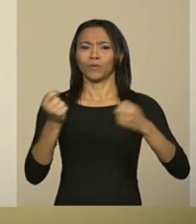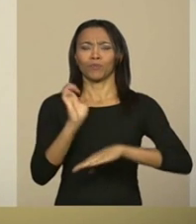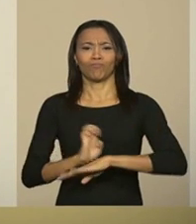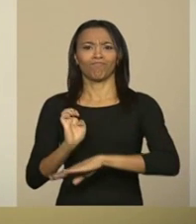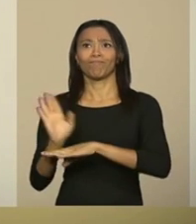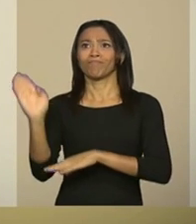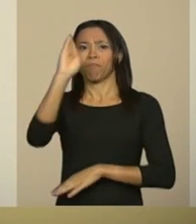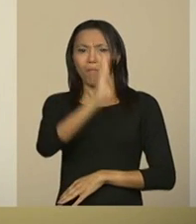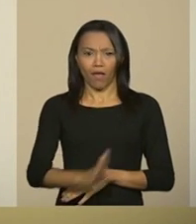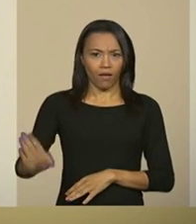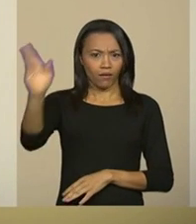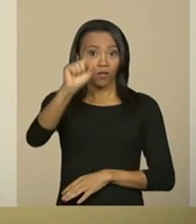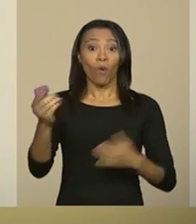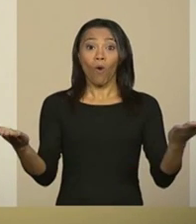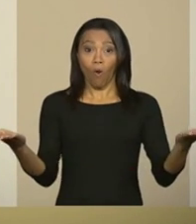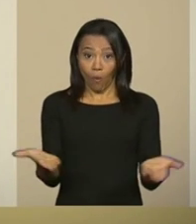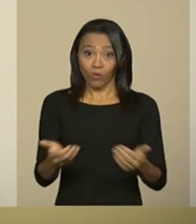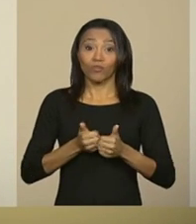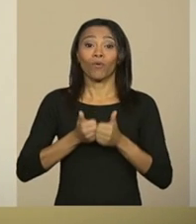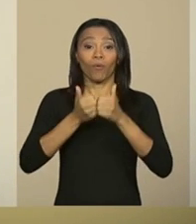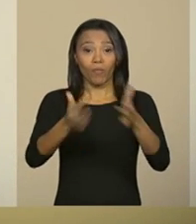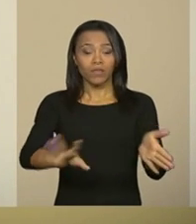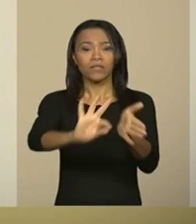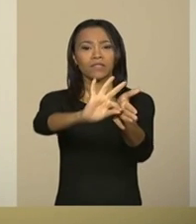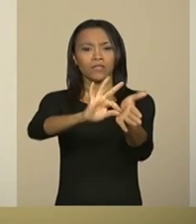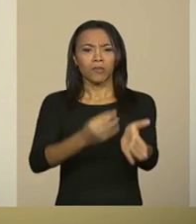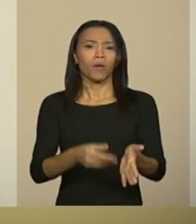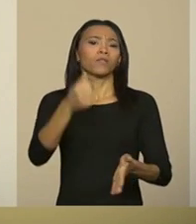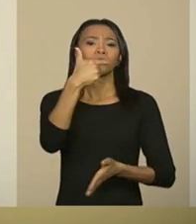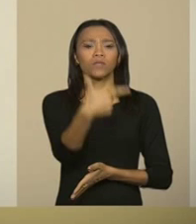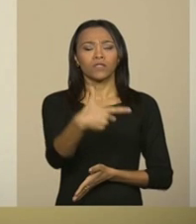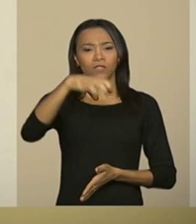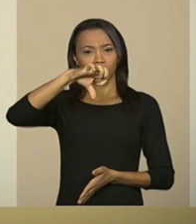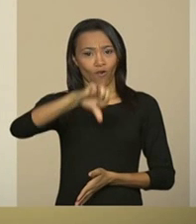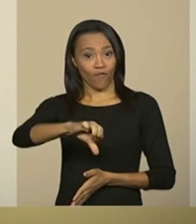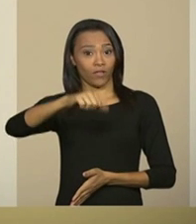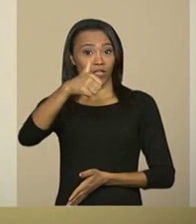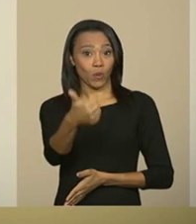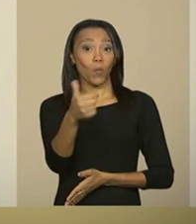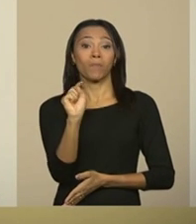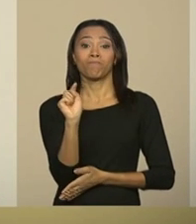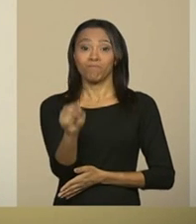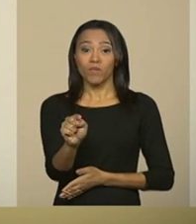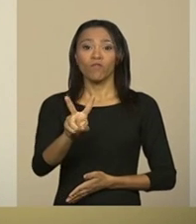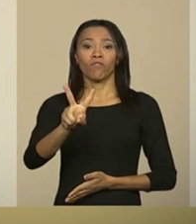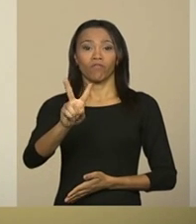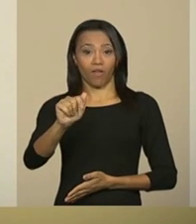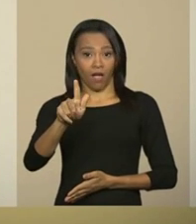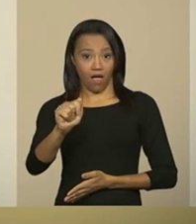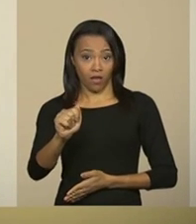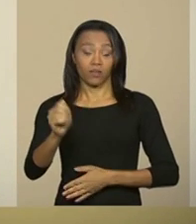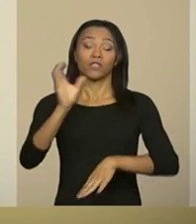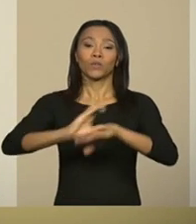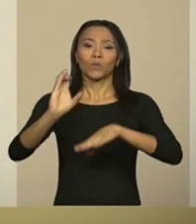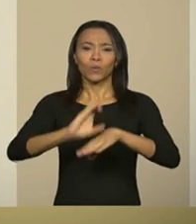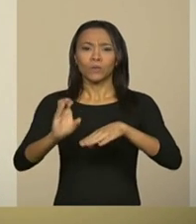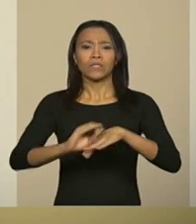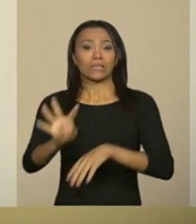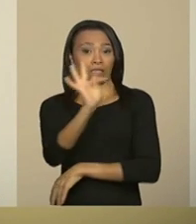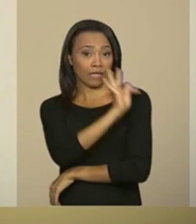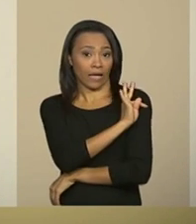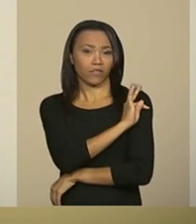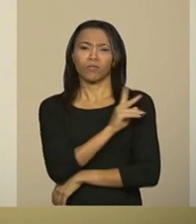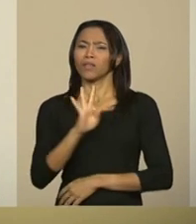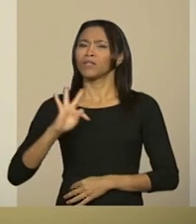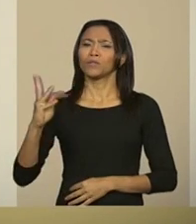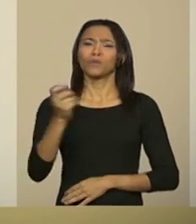hoje estão abertas inscrições para 291 uma mil vagas em cursos técnicos em